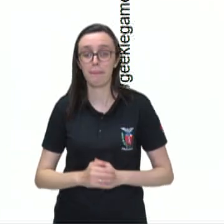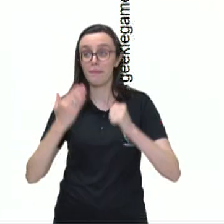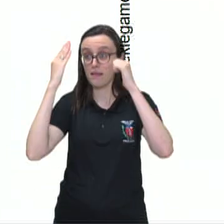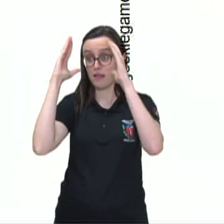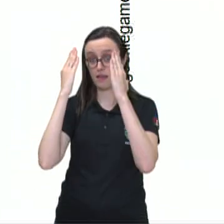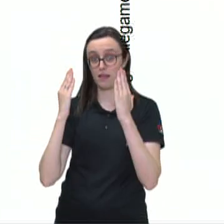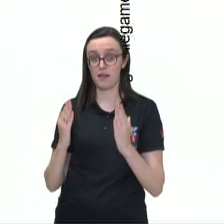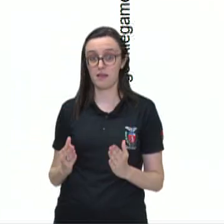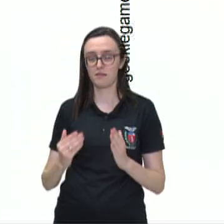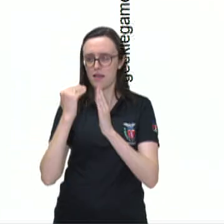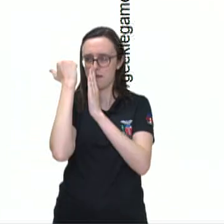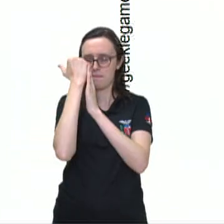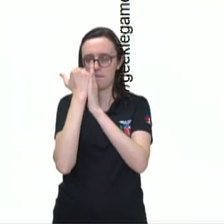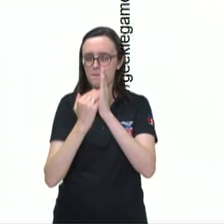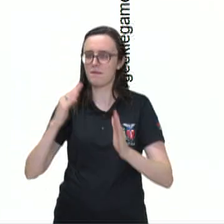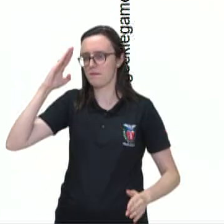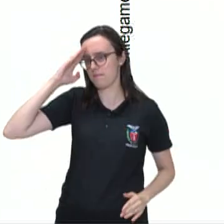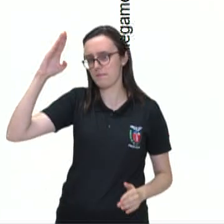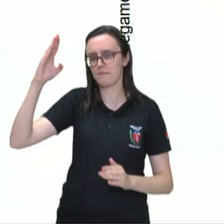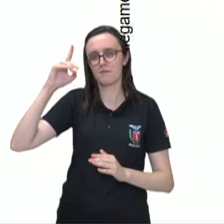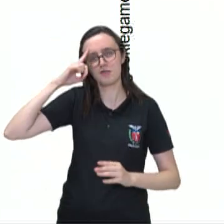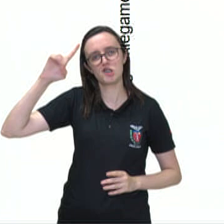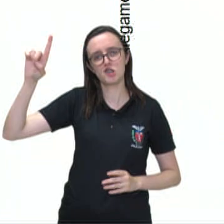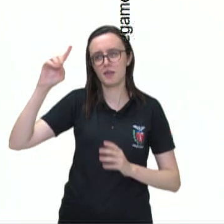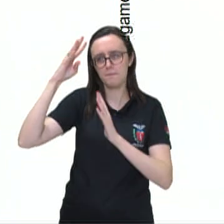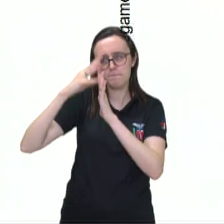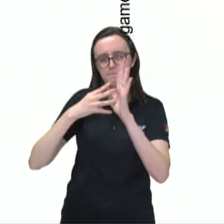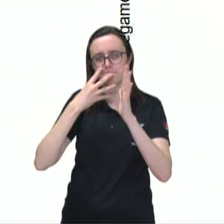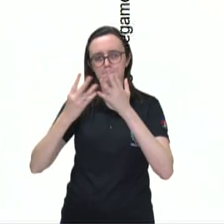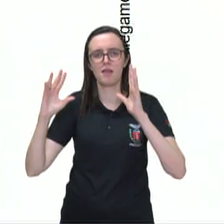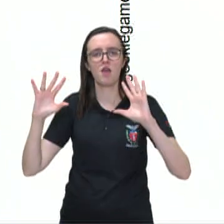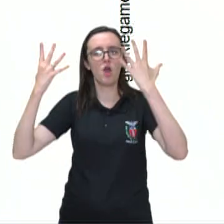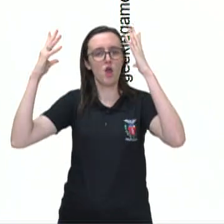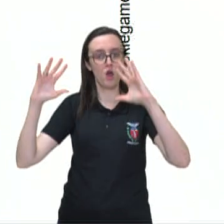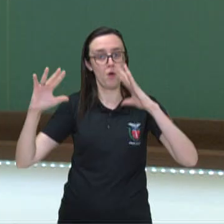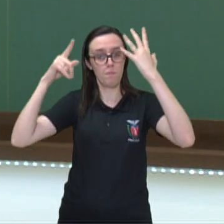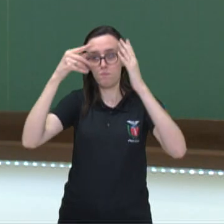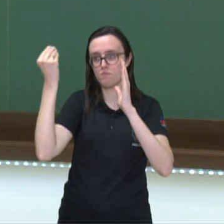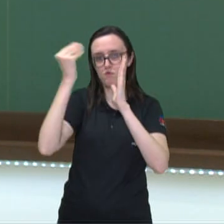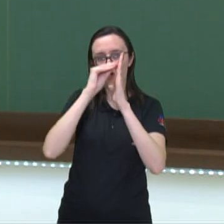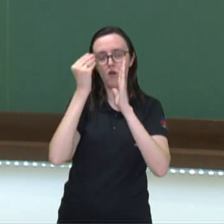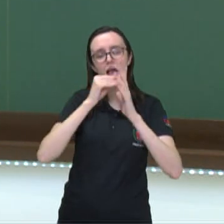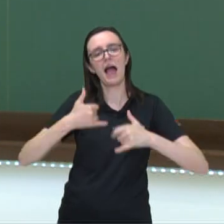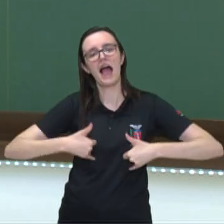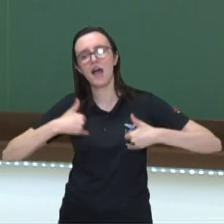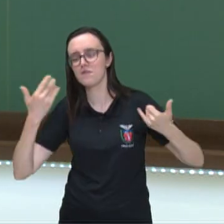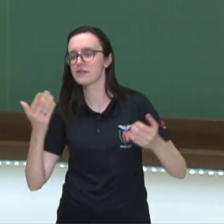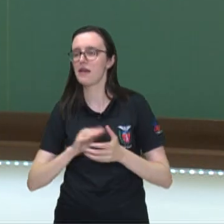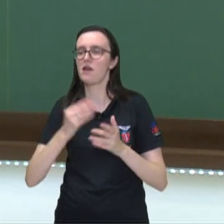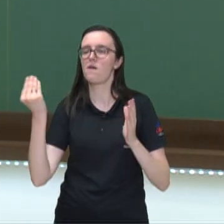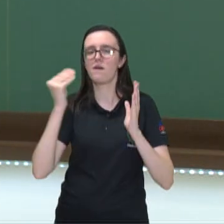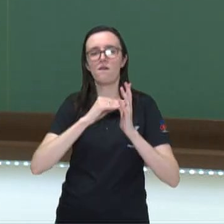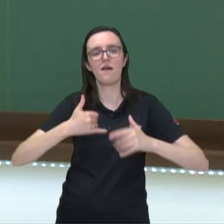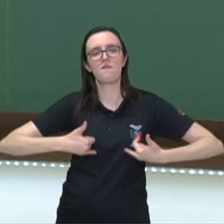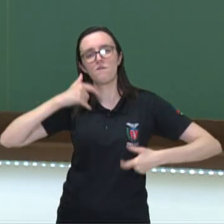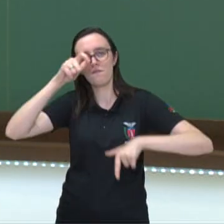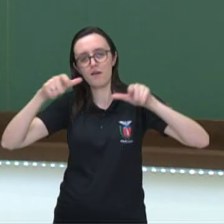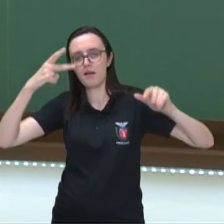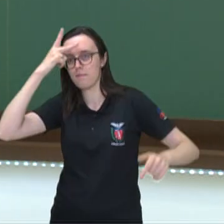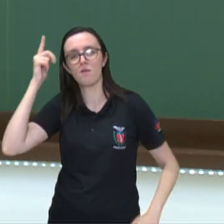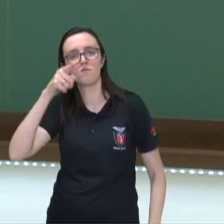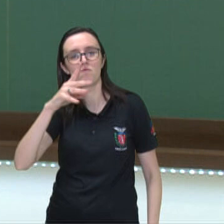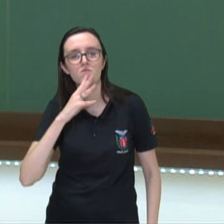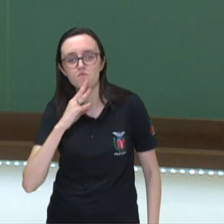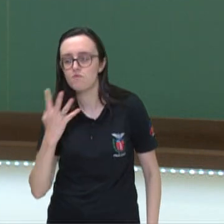Analise a lista com as principais datas comemorativas que você escreveu. Então você escreveu lá teu aniversário, o aniversário das pessoas que você